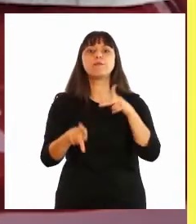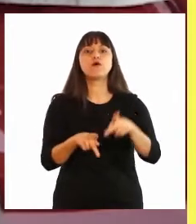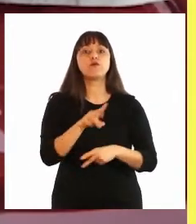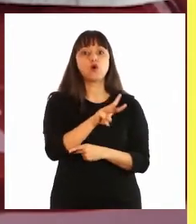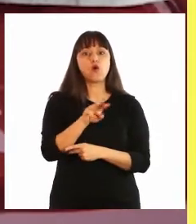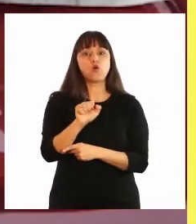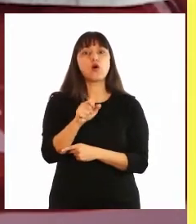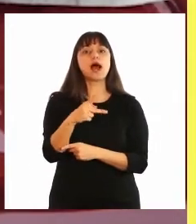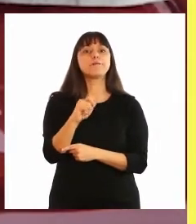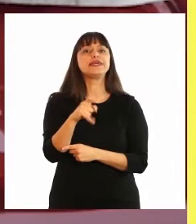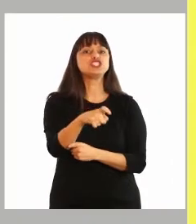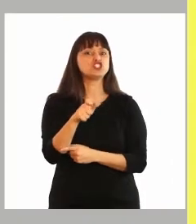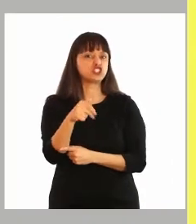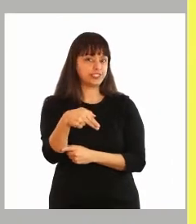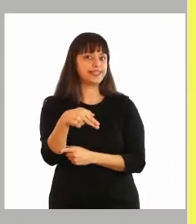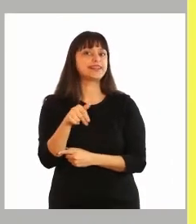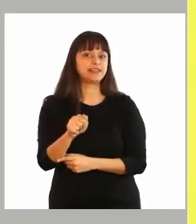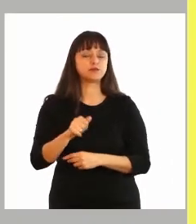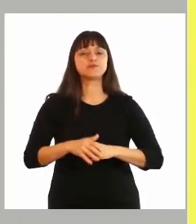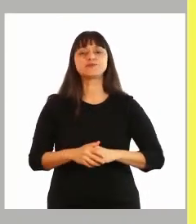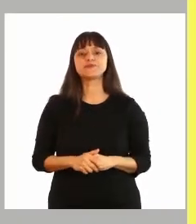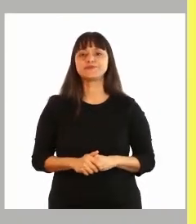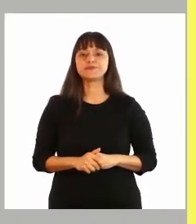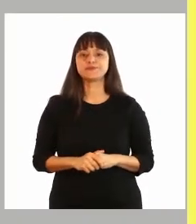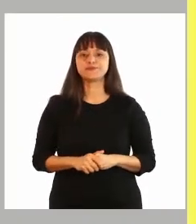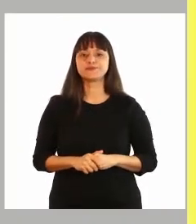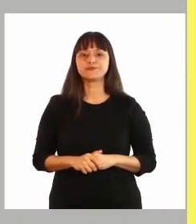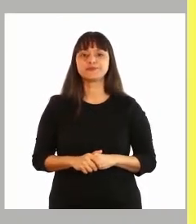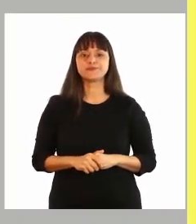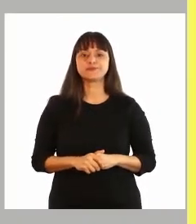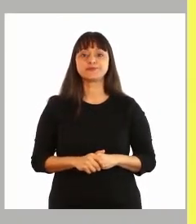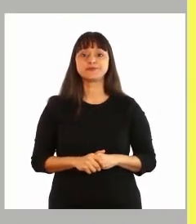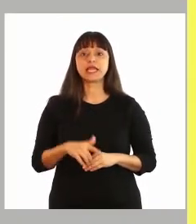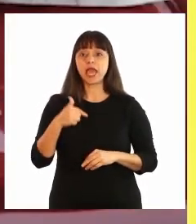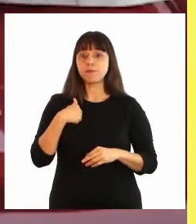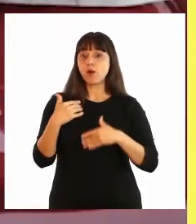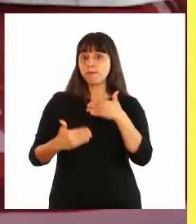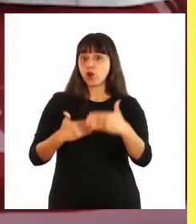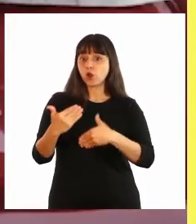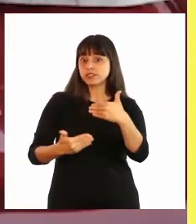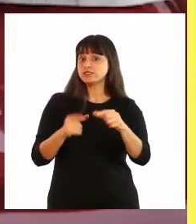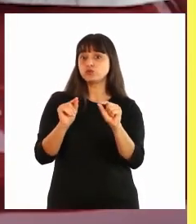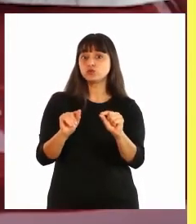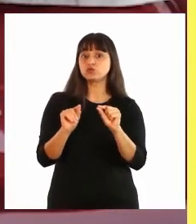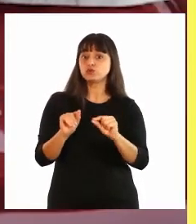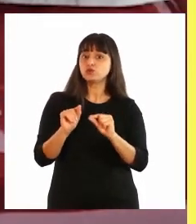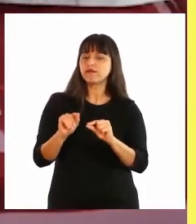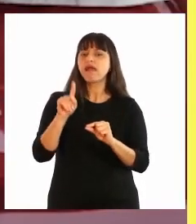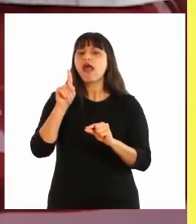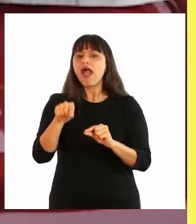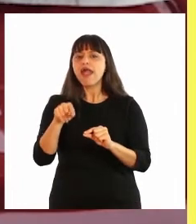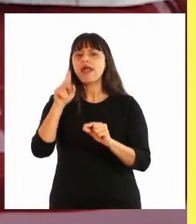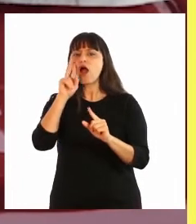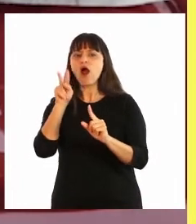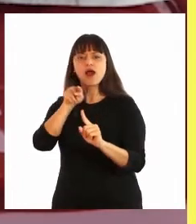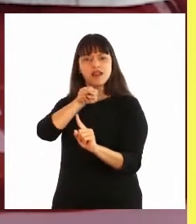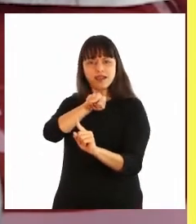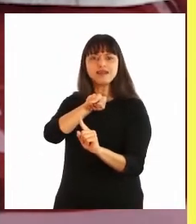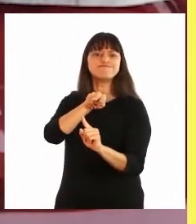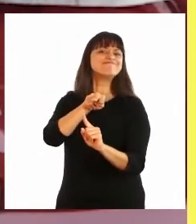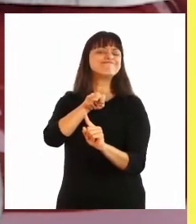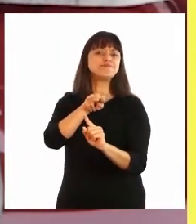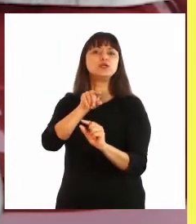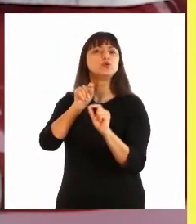né? Ou Estudando em Nossa Língua. Muito do meu processo foi se desenhando dentro desse olhar